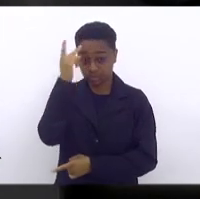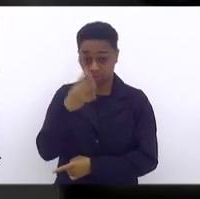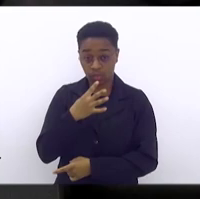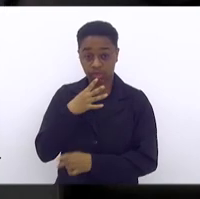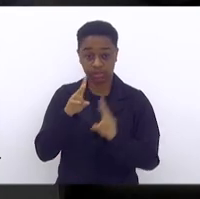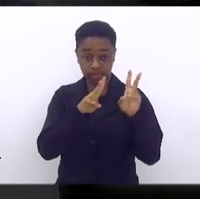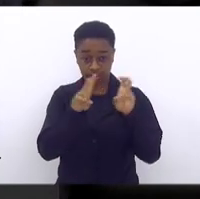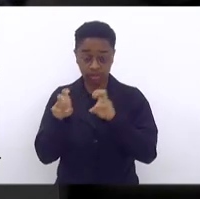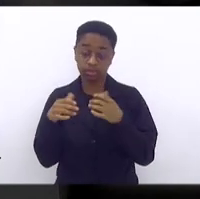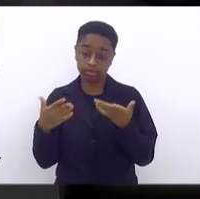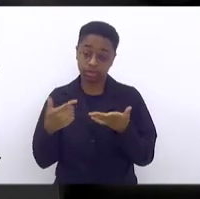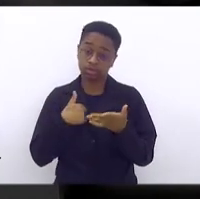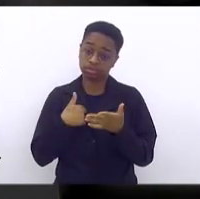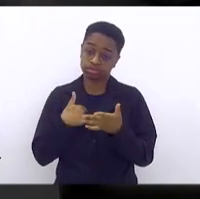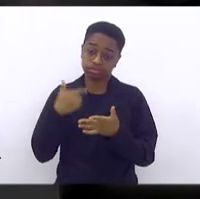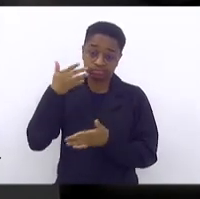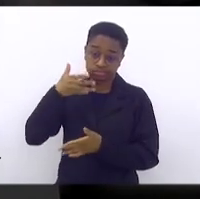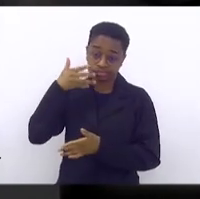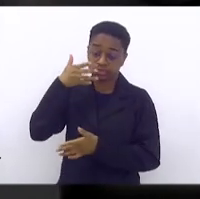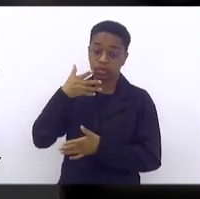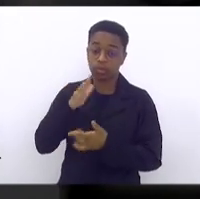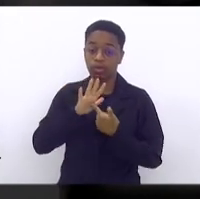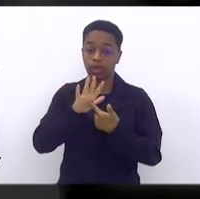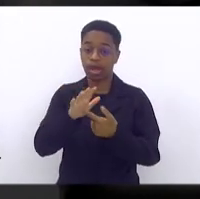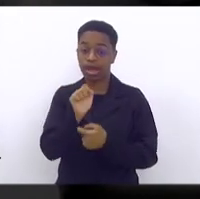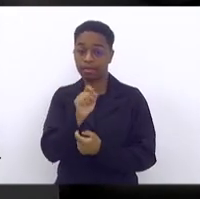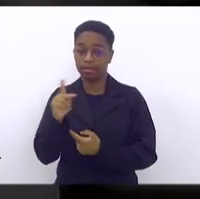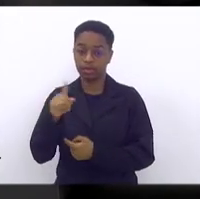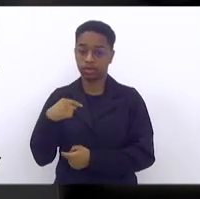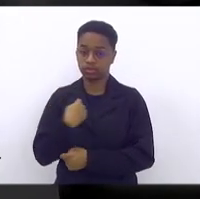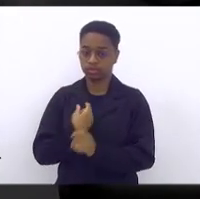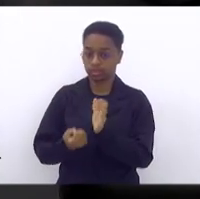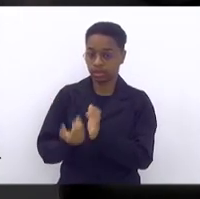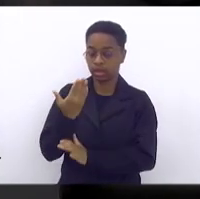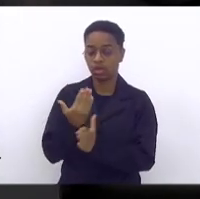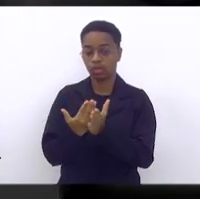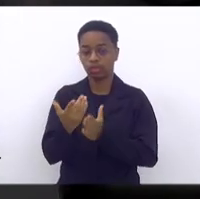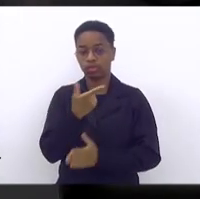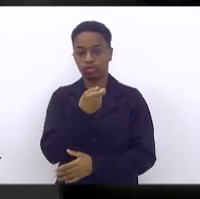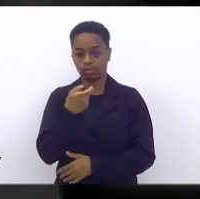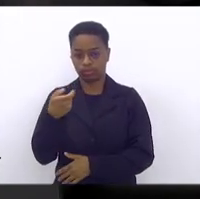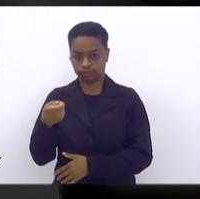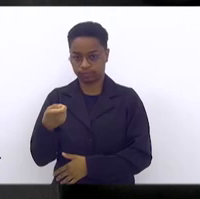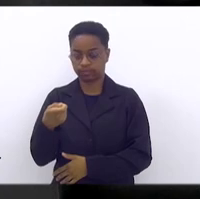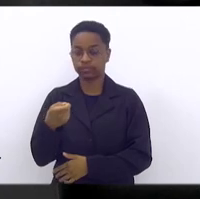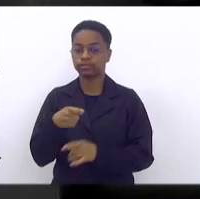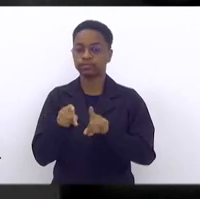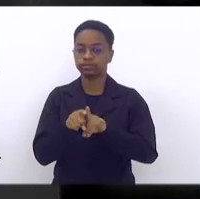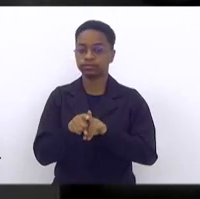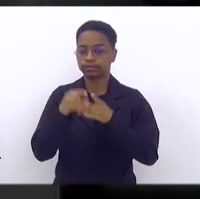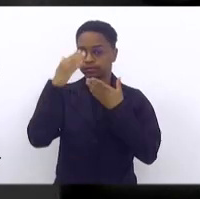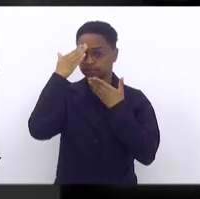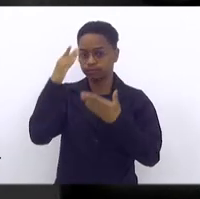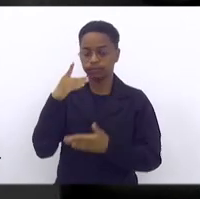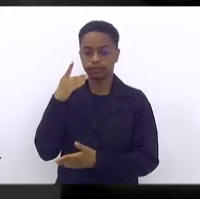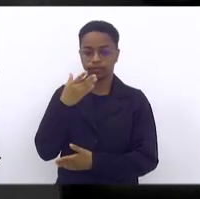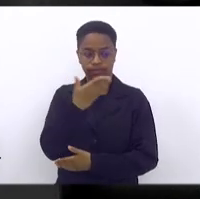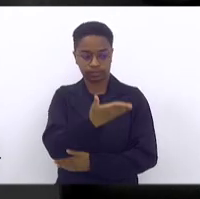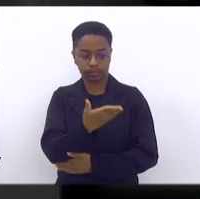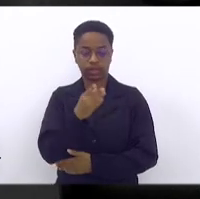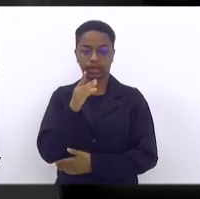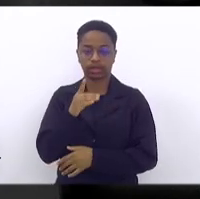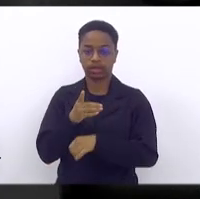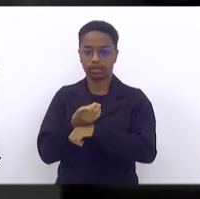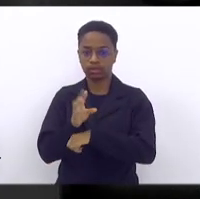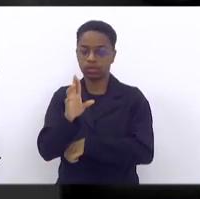eu dou uma breve contribuição também sobre o aplicativo que a gente desenvolveu desde 2020. Também agradecer aqui a doutora Letícia pela